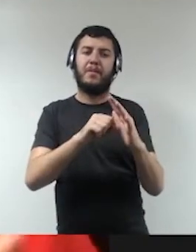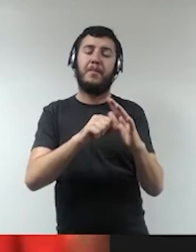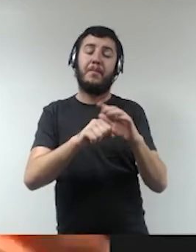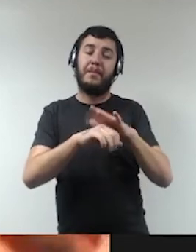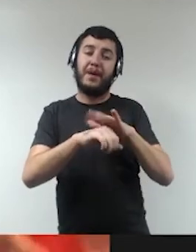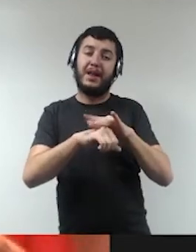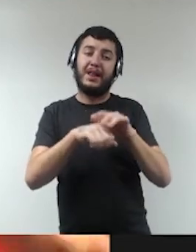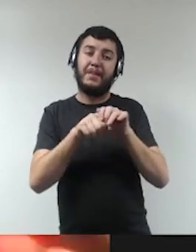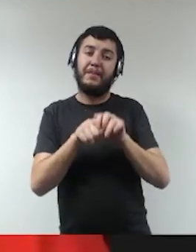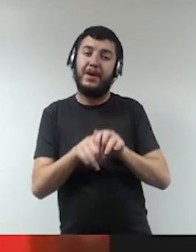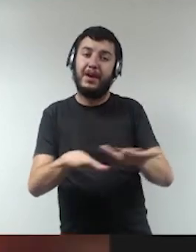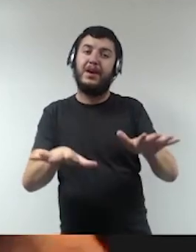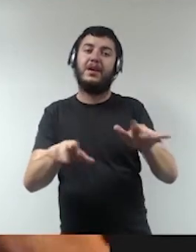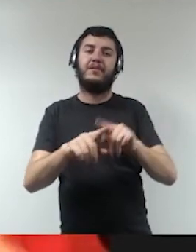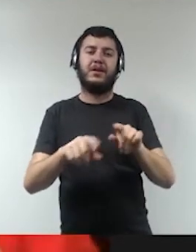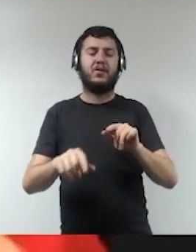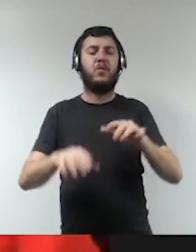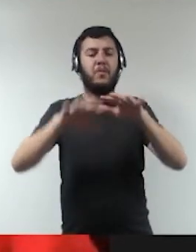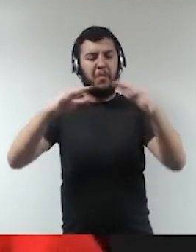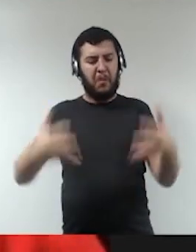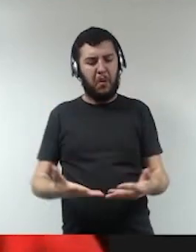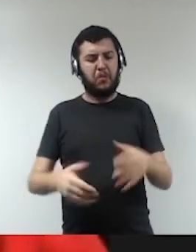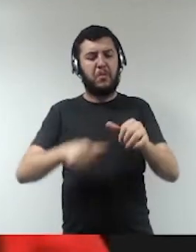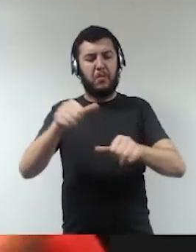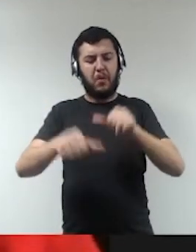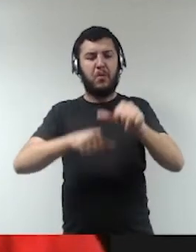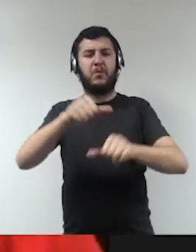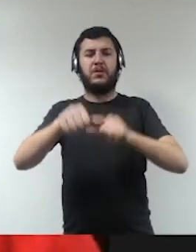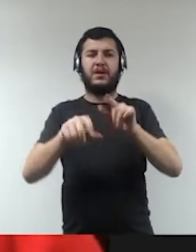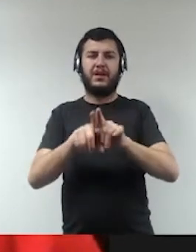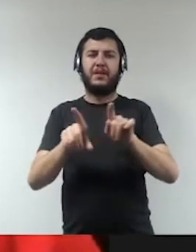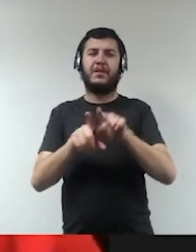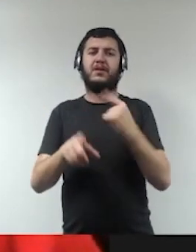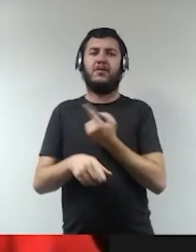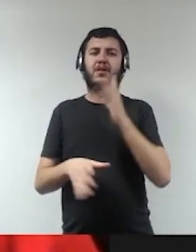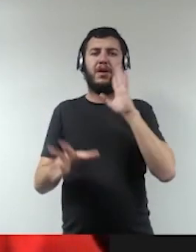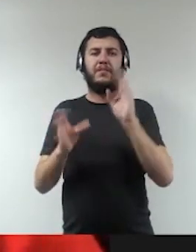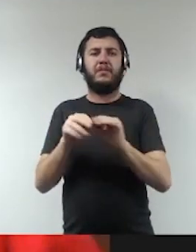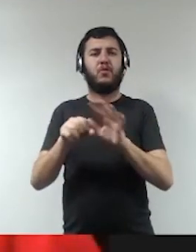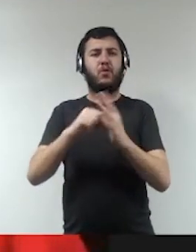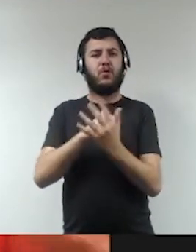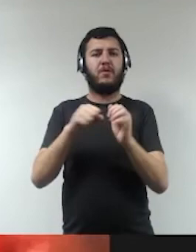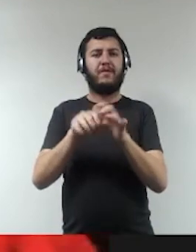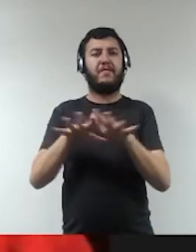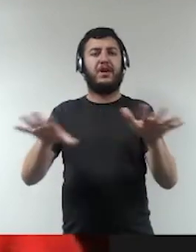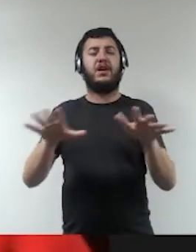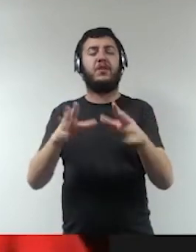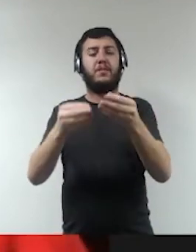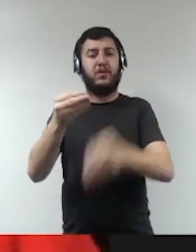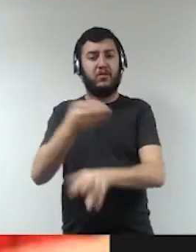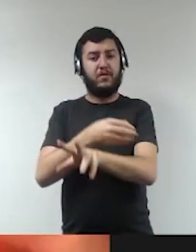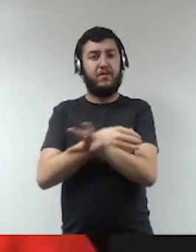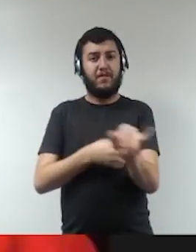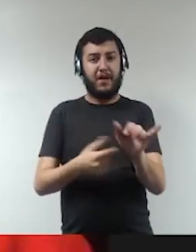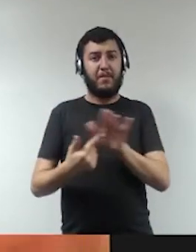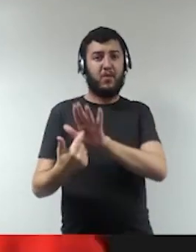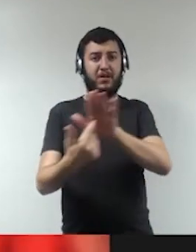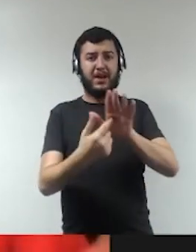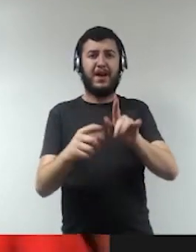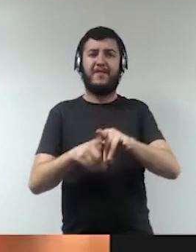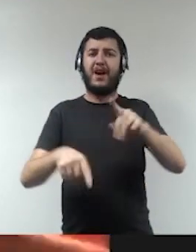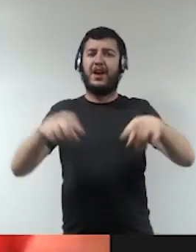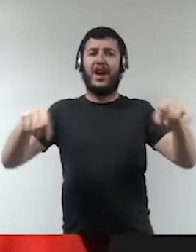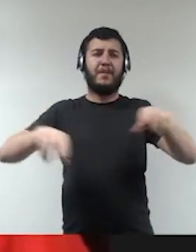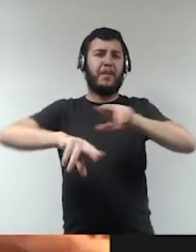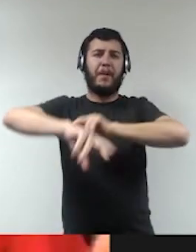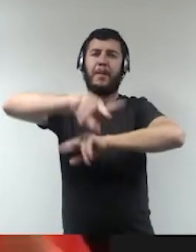mudando. As consequências realmente que essa pandemia trará serão muitas e serão variadas, e a gente ainda vai